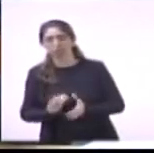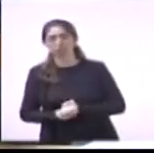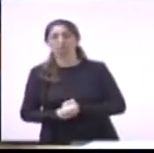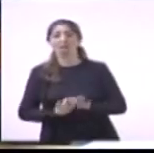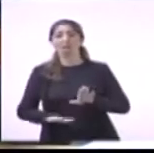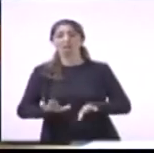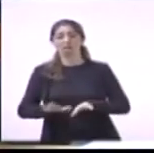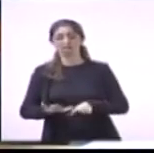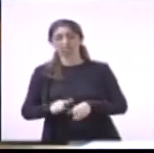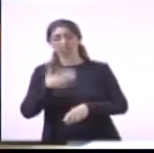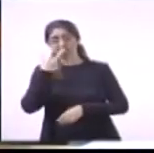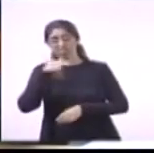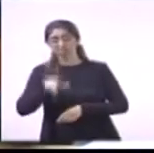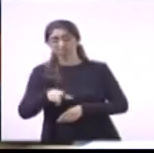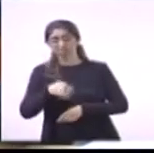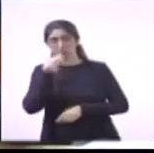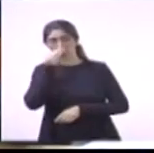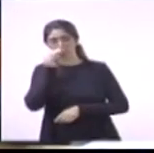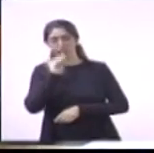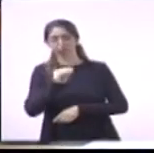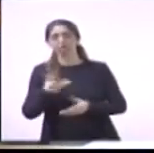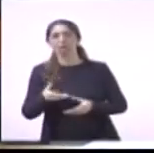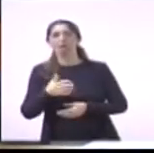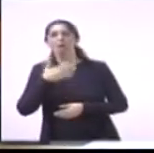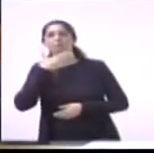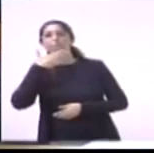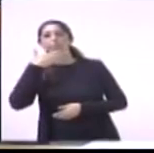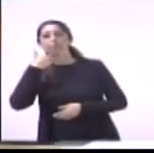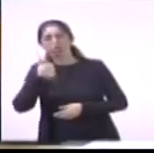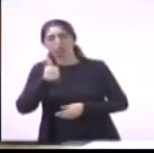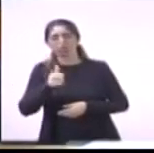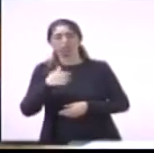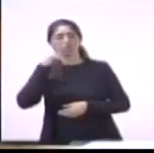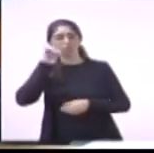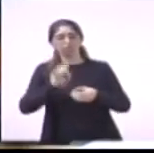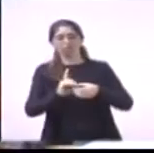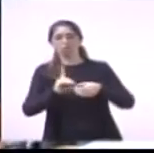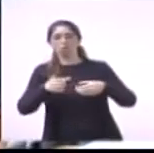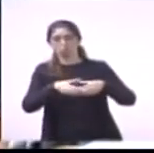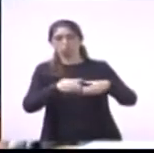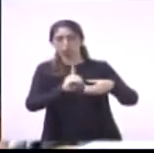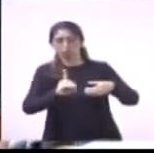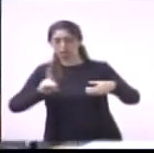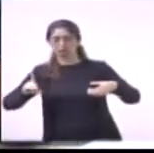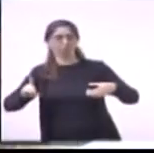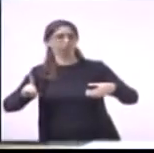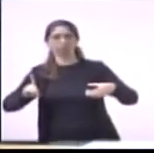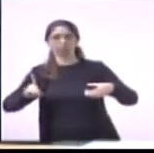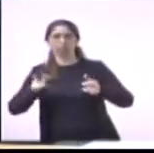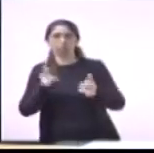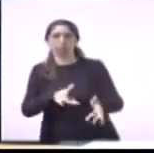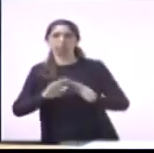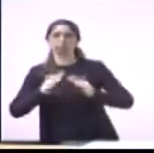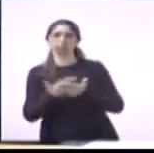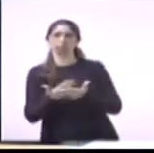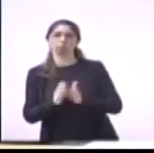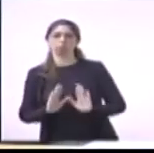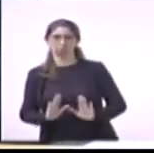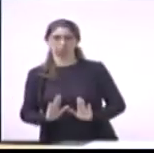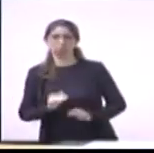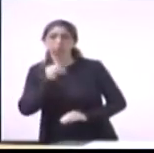escolar ou tratado com discriminação, criando desvios na personalidade ao longo do tempo. Então, uma